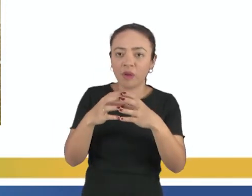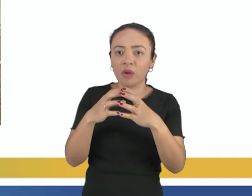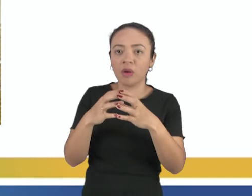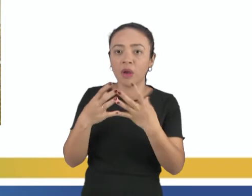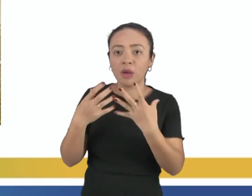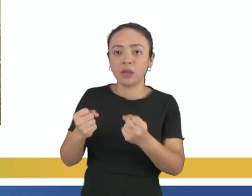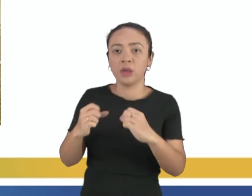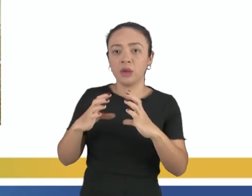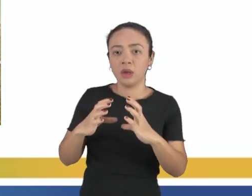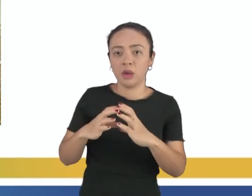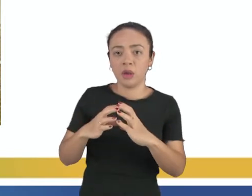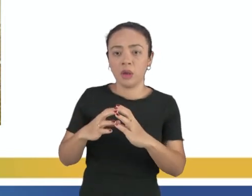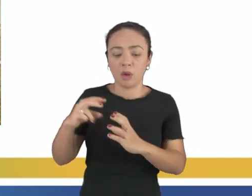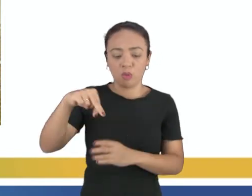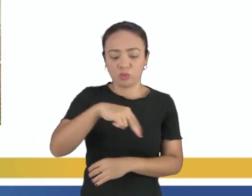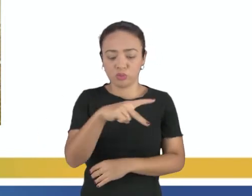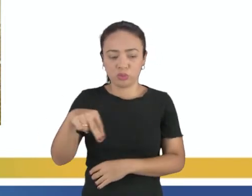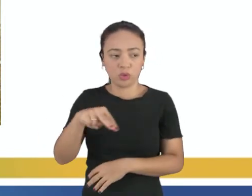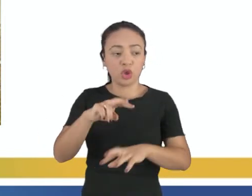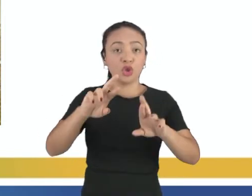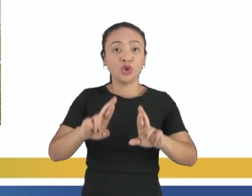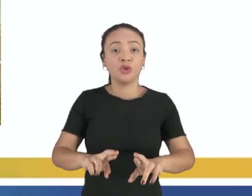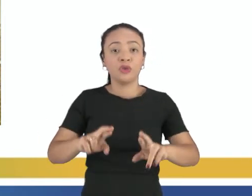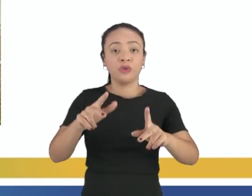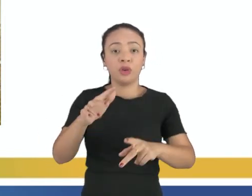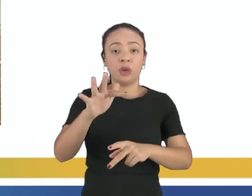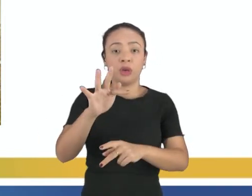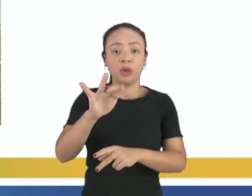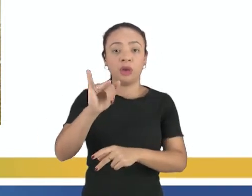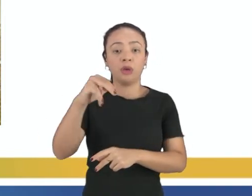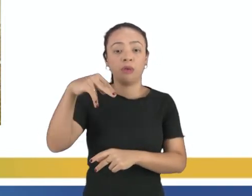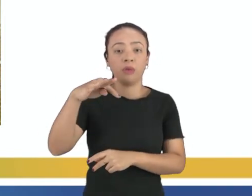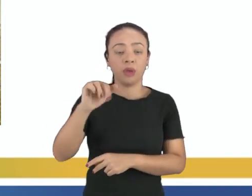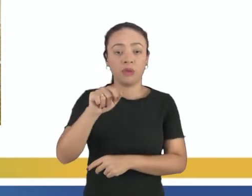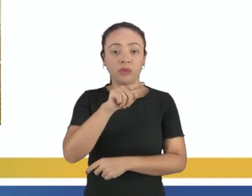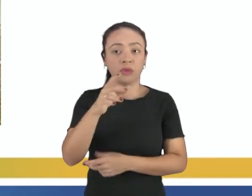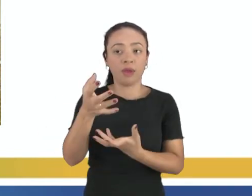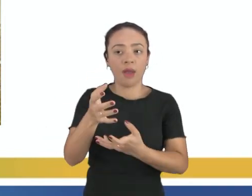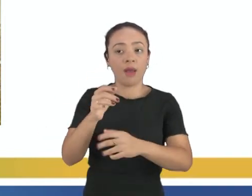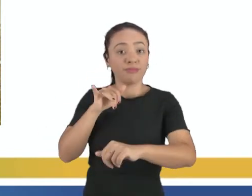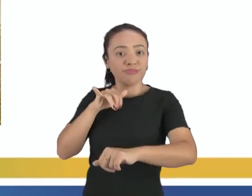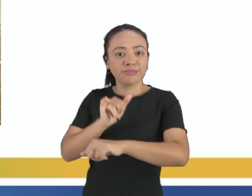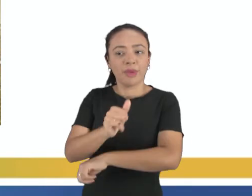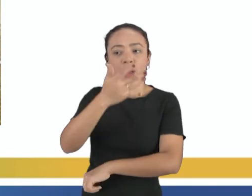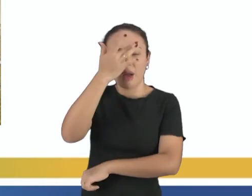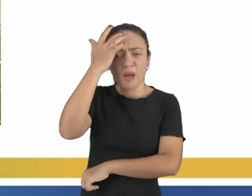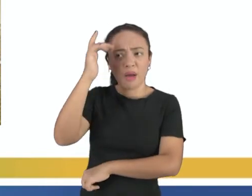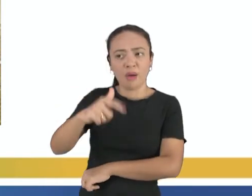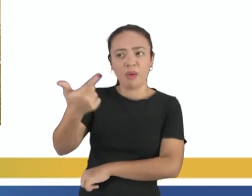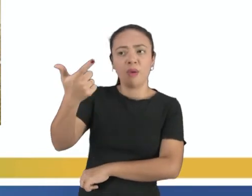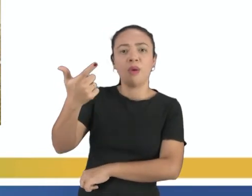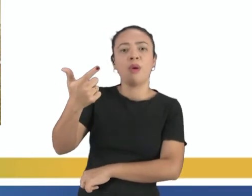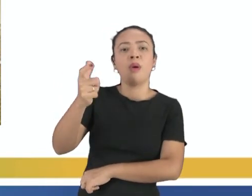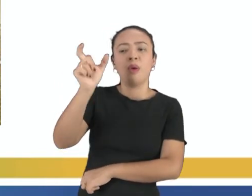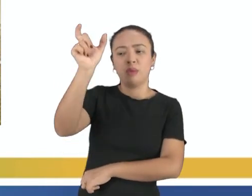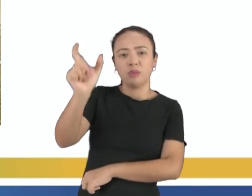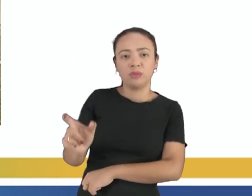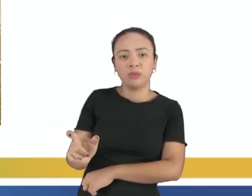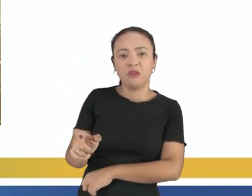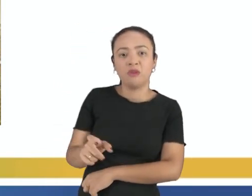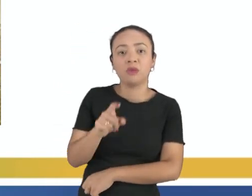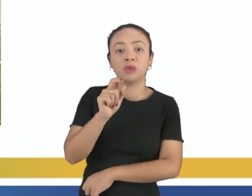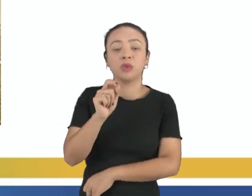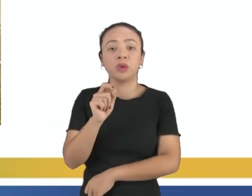você dribla o adversário na bola. Na finta, você tem a intenção de enganar o adversário. Você finge que vai realizar um